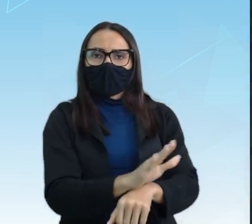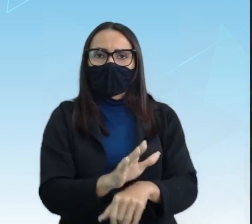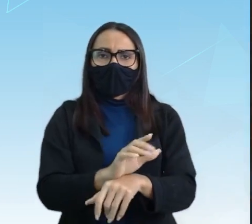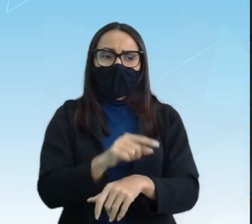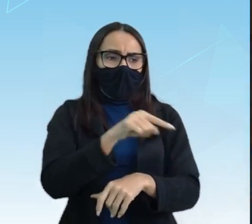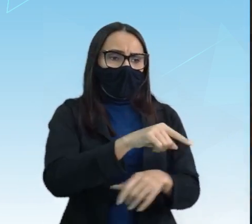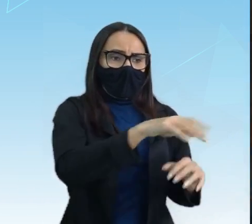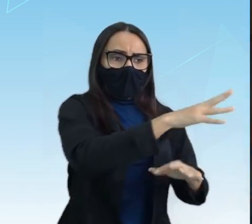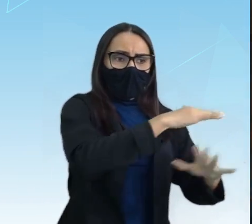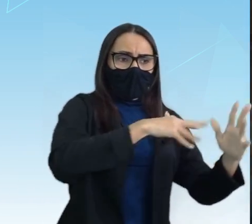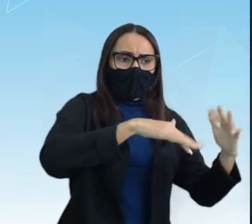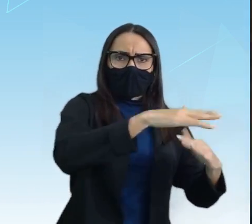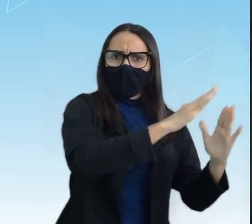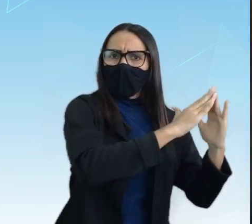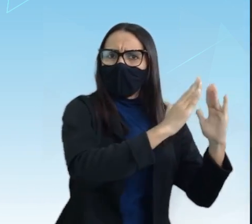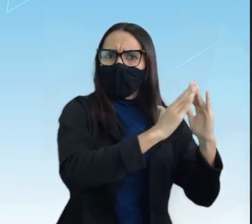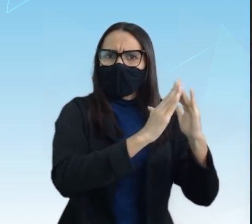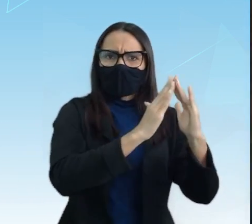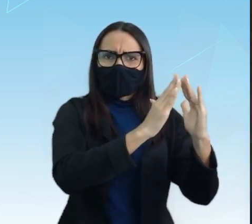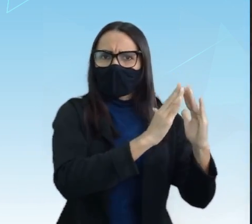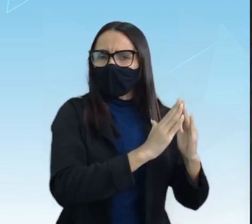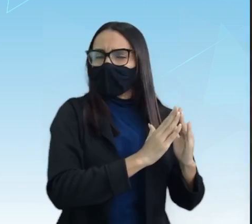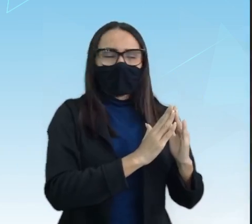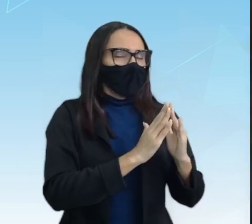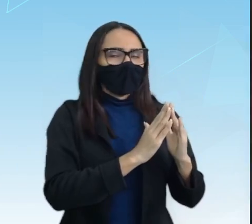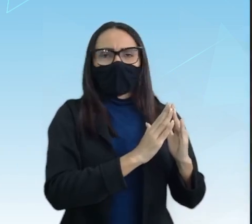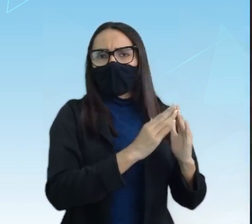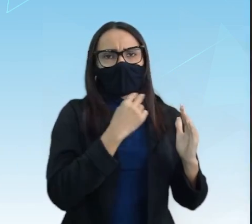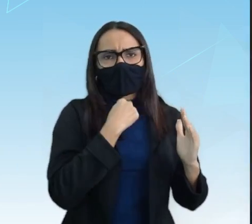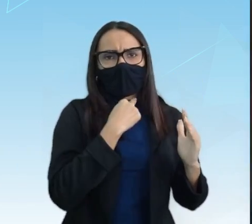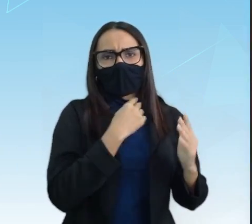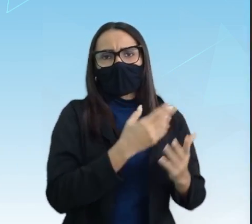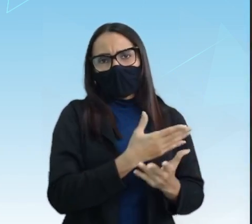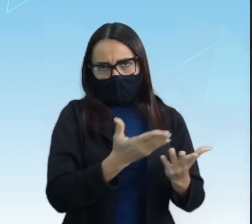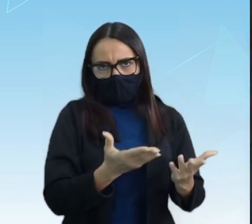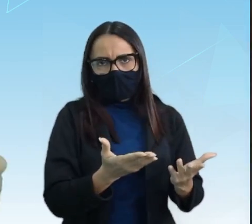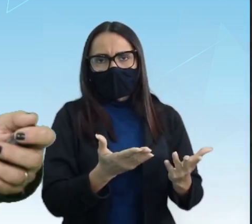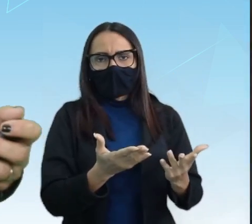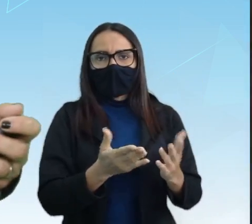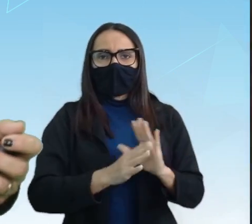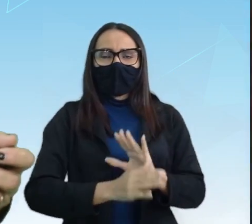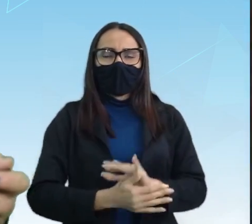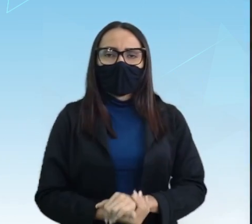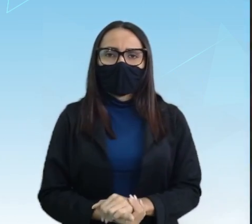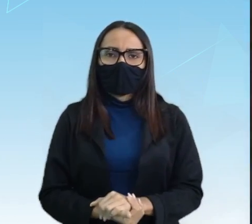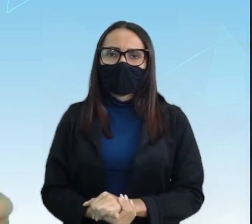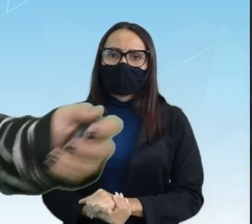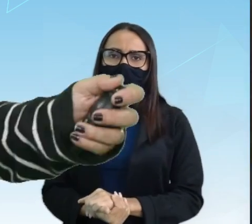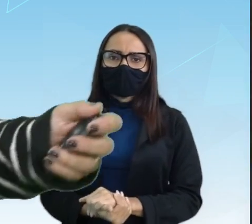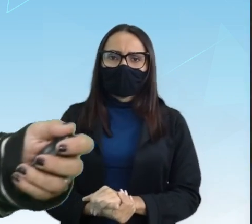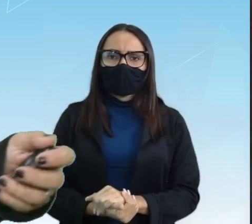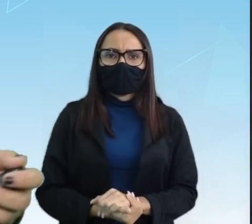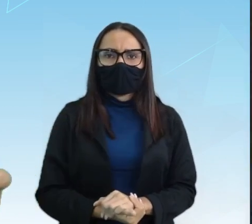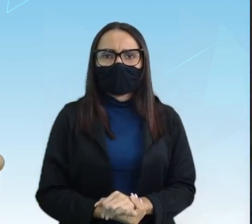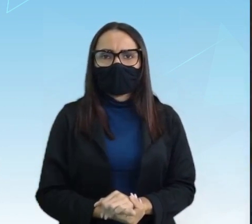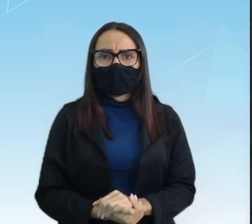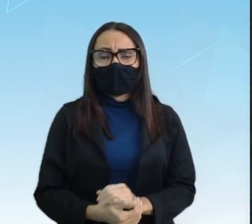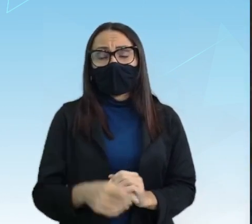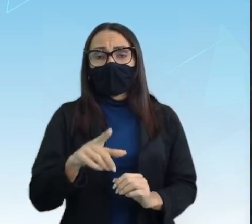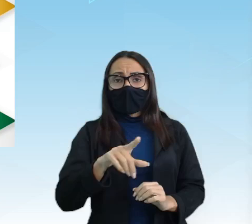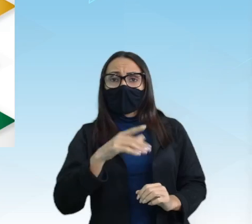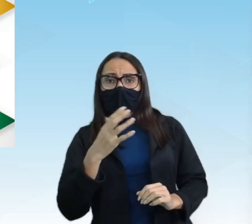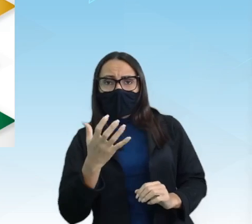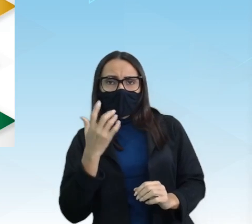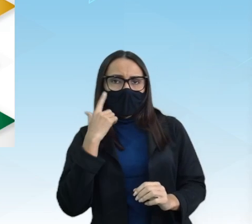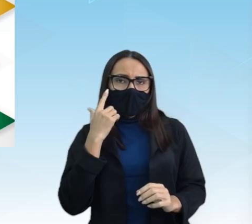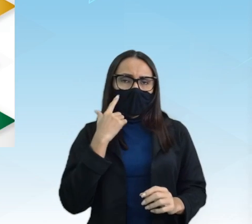tem casa em cima de outra casa, tem rios, tem isso, aquilo outro. Então, é um monte de coisinhas que não dá para plantar em grande escala. Porque se você quiser